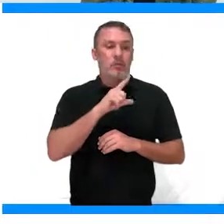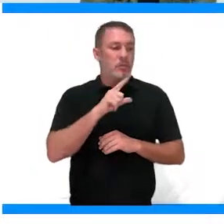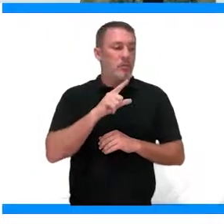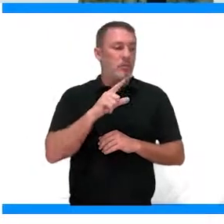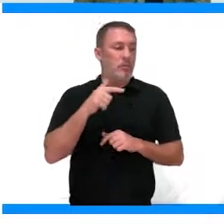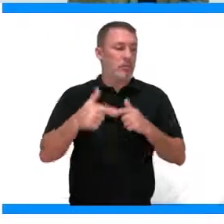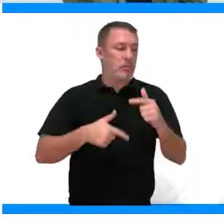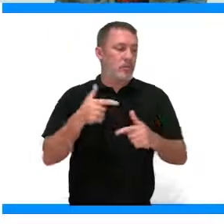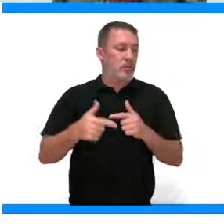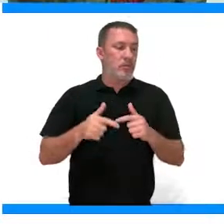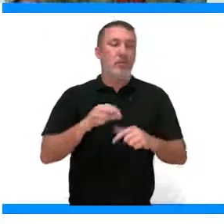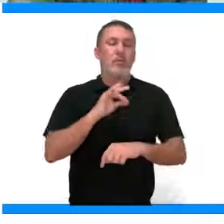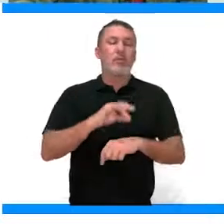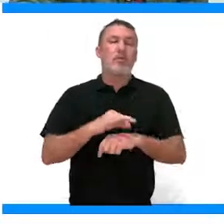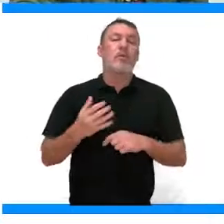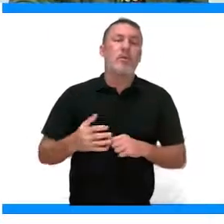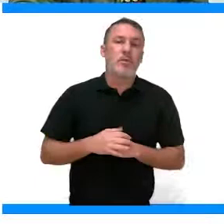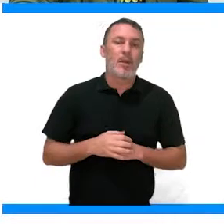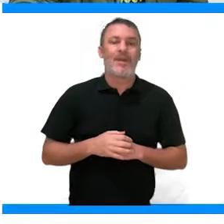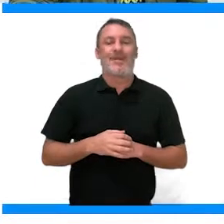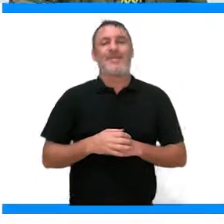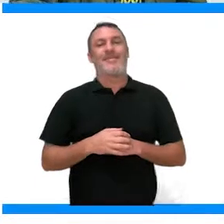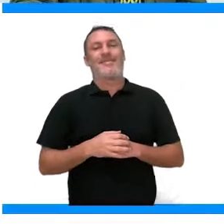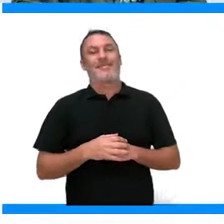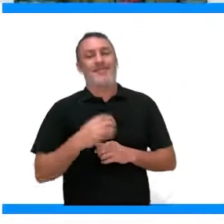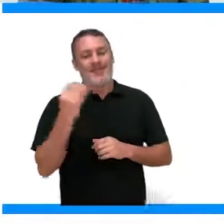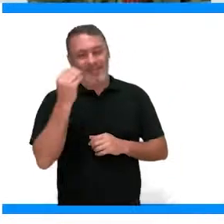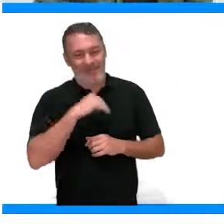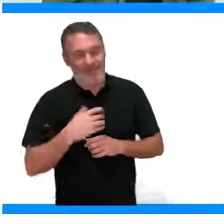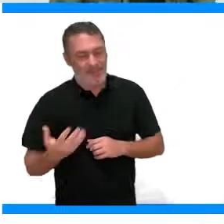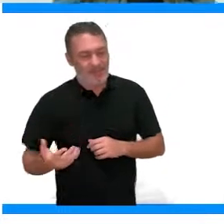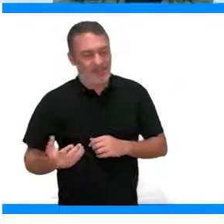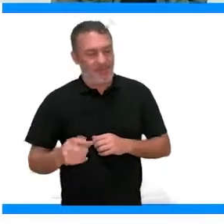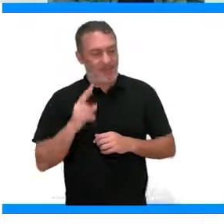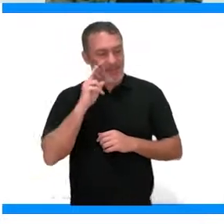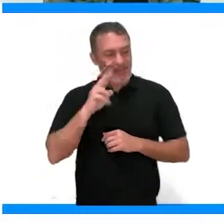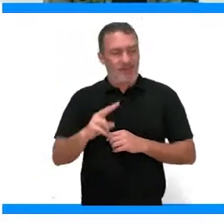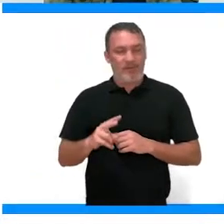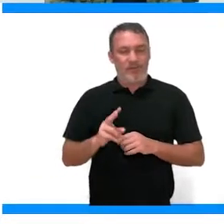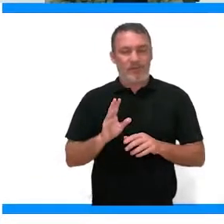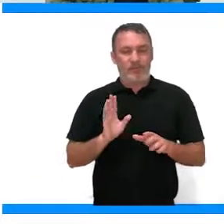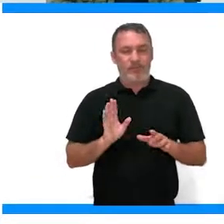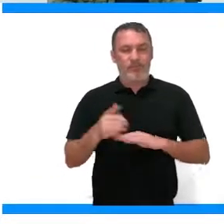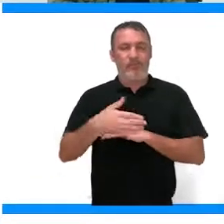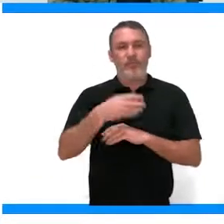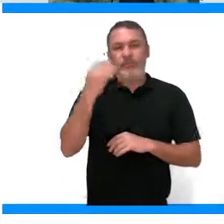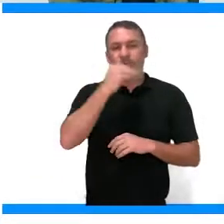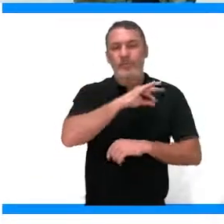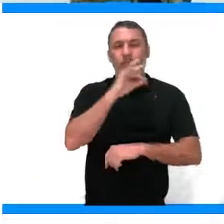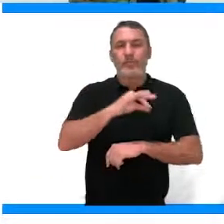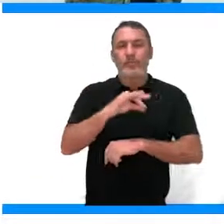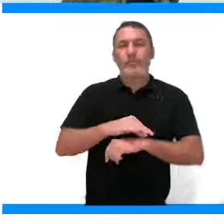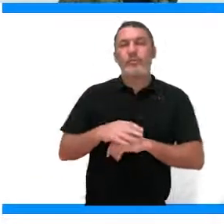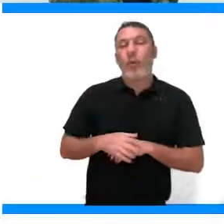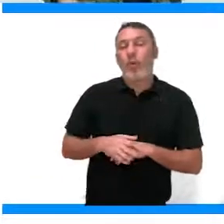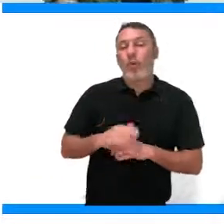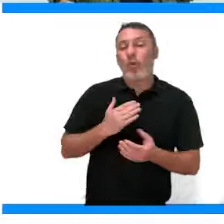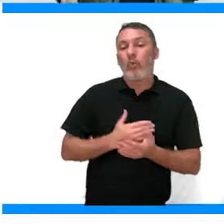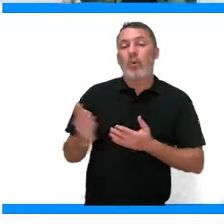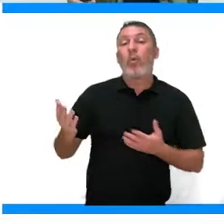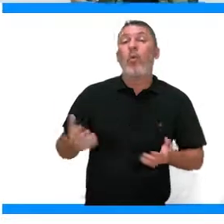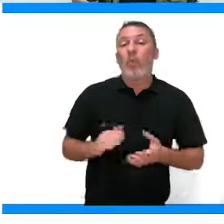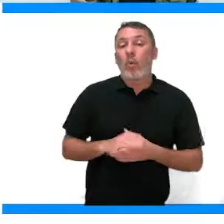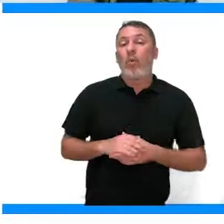a nossa operação mosquito? Ah, moleque! Operação hackear mosquito. Qual o bairro que nós vamos